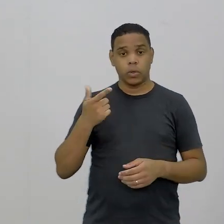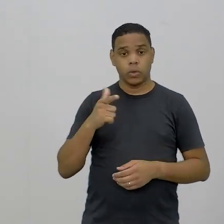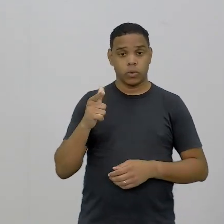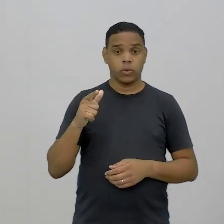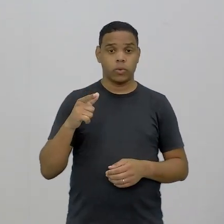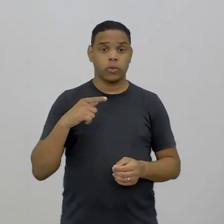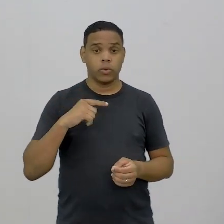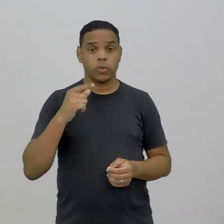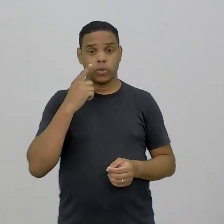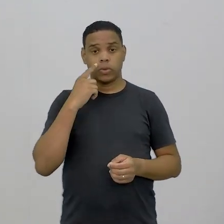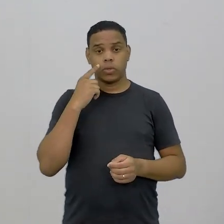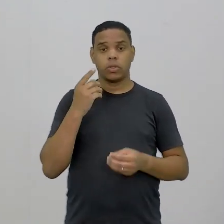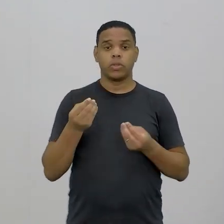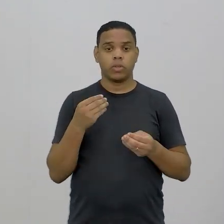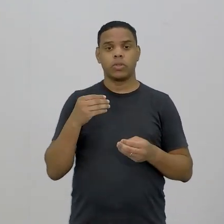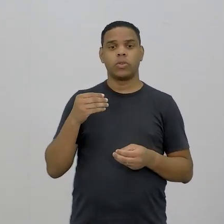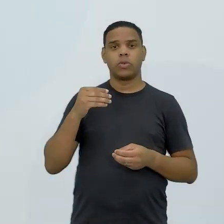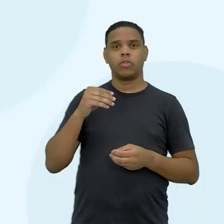o volume globular médio que está aparecendo aí para